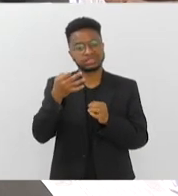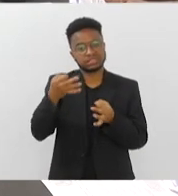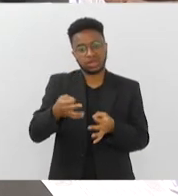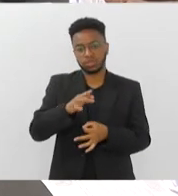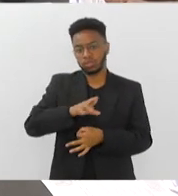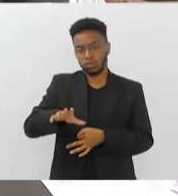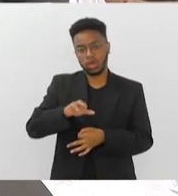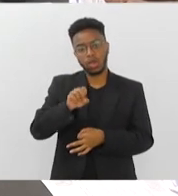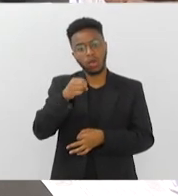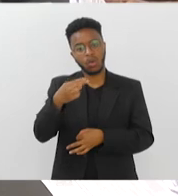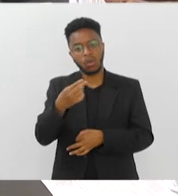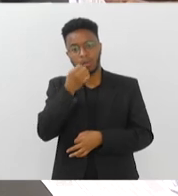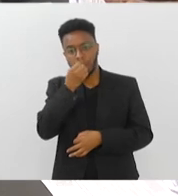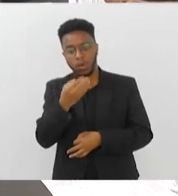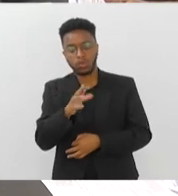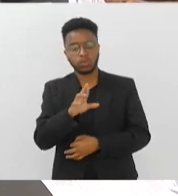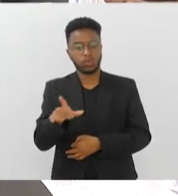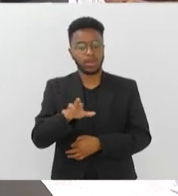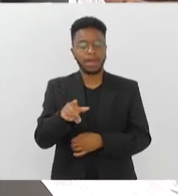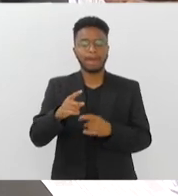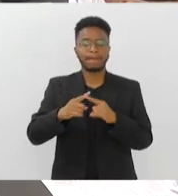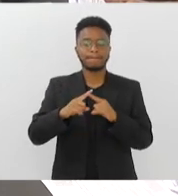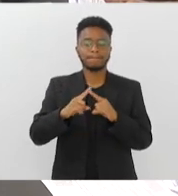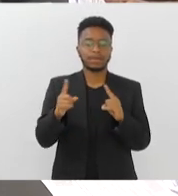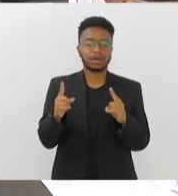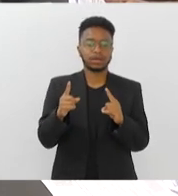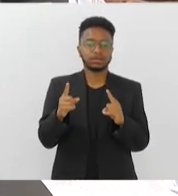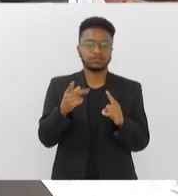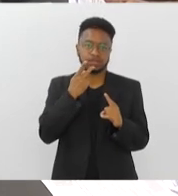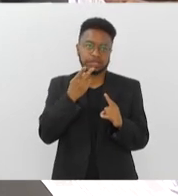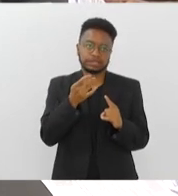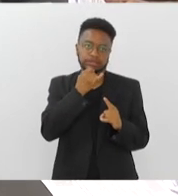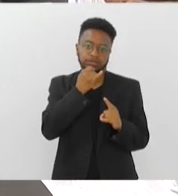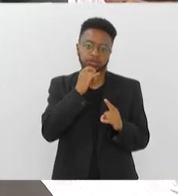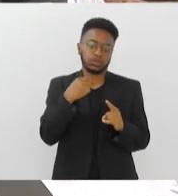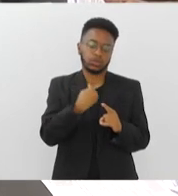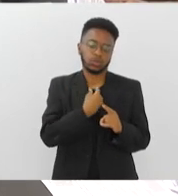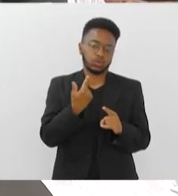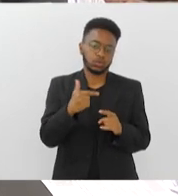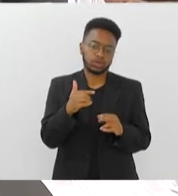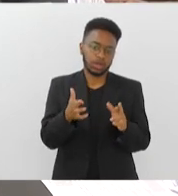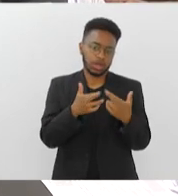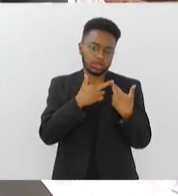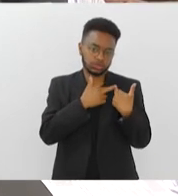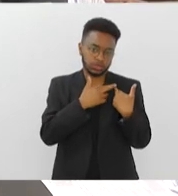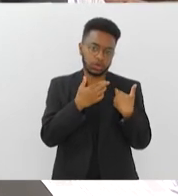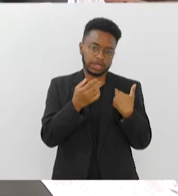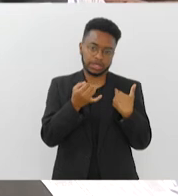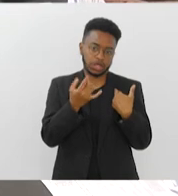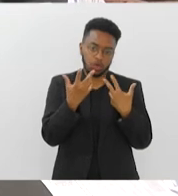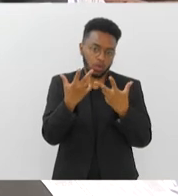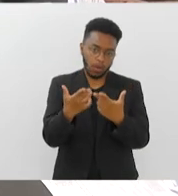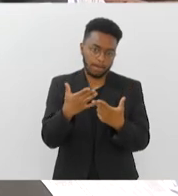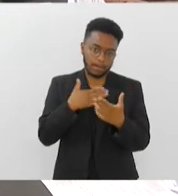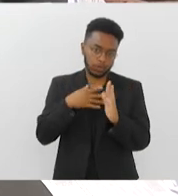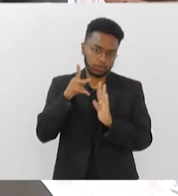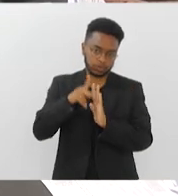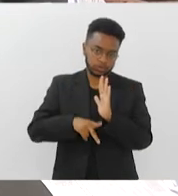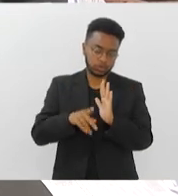legítimo, ou partir para um caminho de que não temos competência, como foi o projeto anterior de minha autoria, limitar